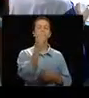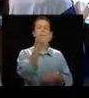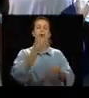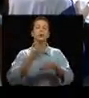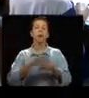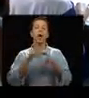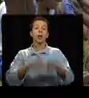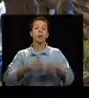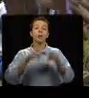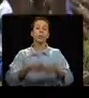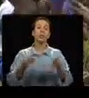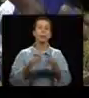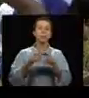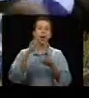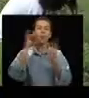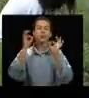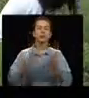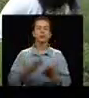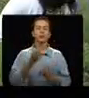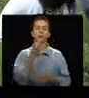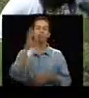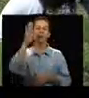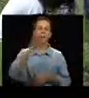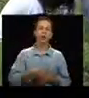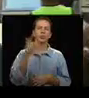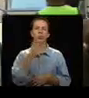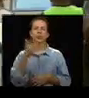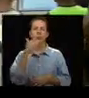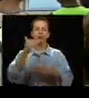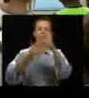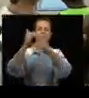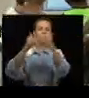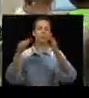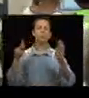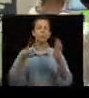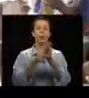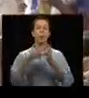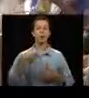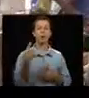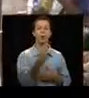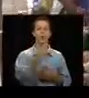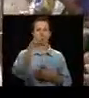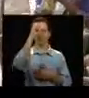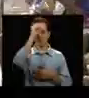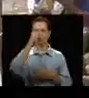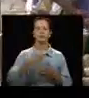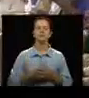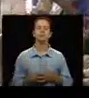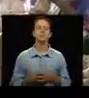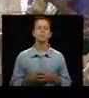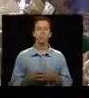biblioteca, atividades de agricultura, e com certeza será mais uma tarde de uma construção da